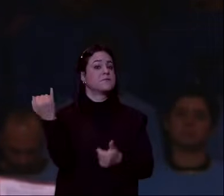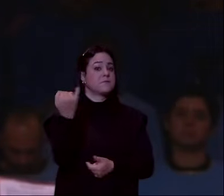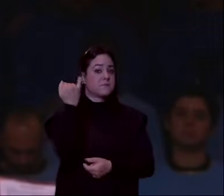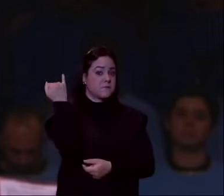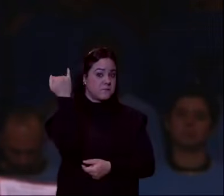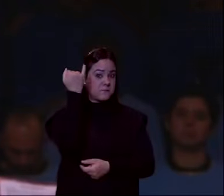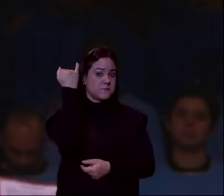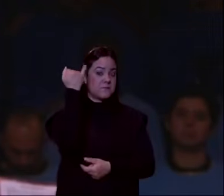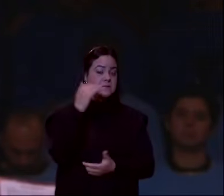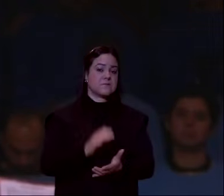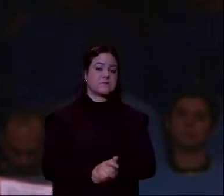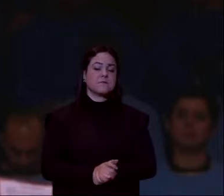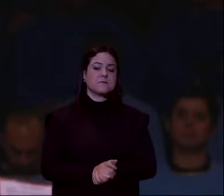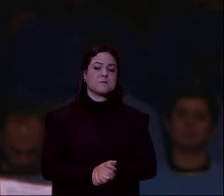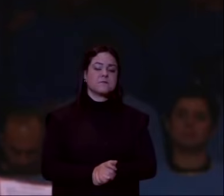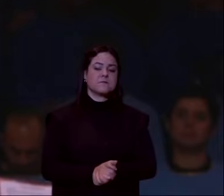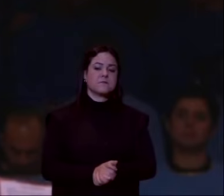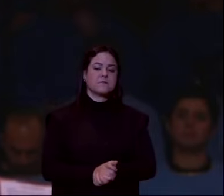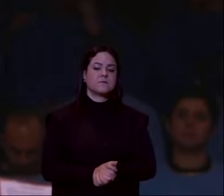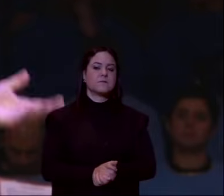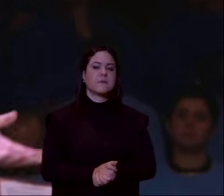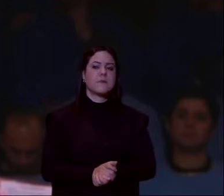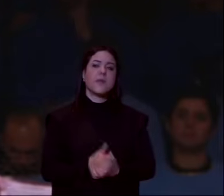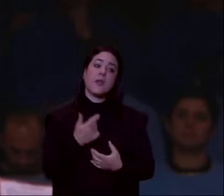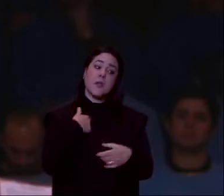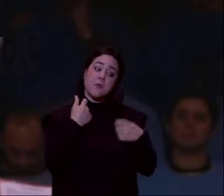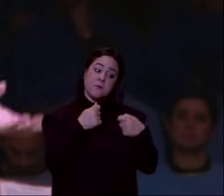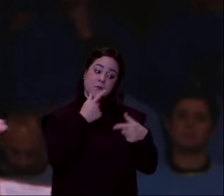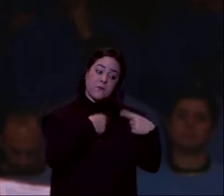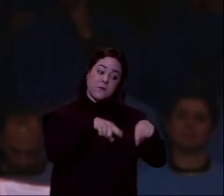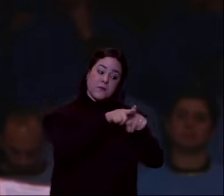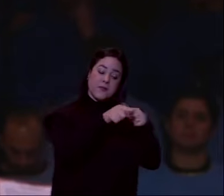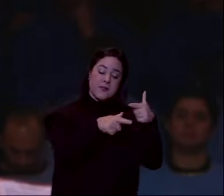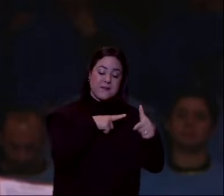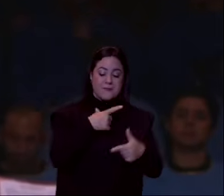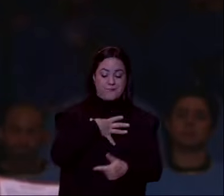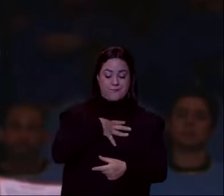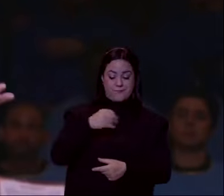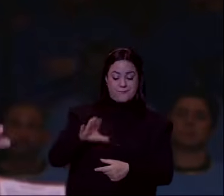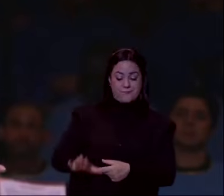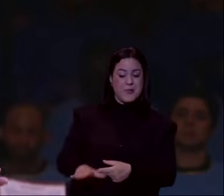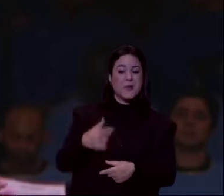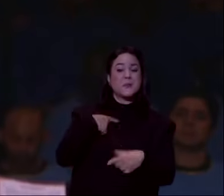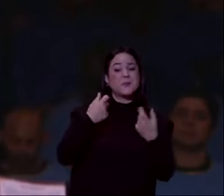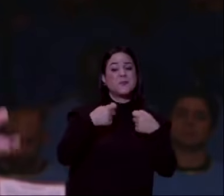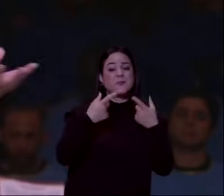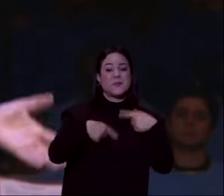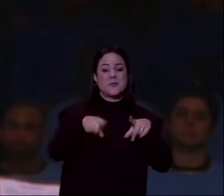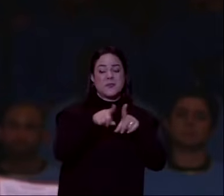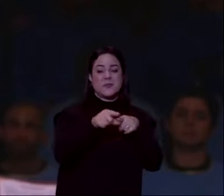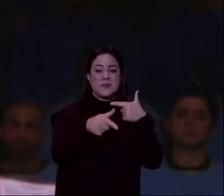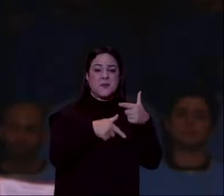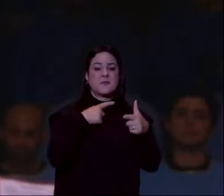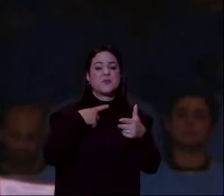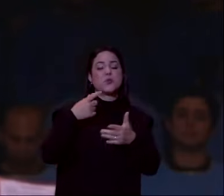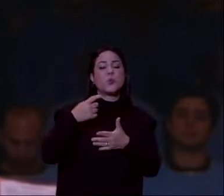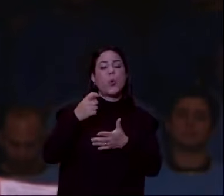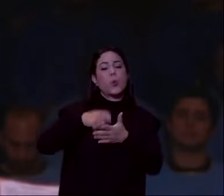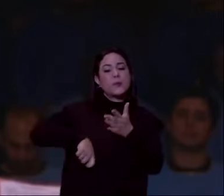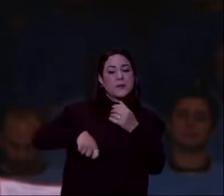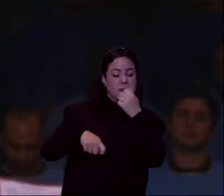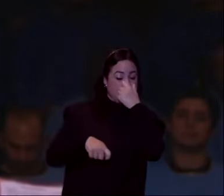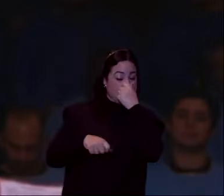importantes, e eu tenho que voltar a trabalhar. Ela tem um filhinho pequeno, eu tenho que voltar a trabalhar, eu tenho que contratar uma